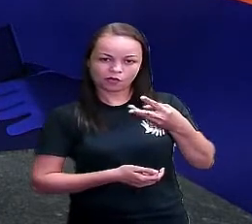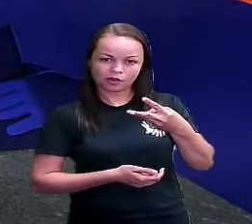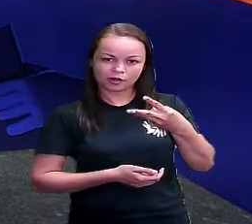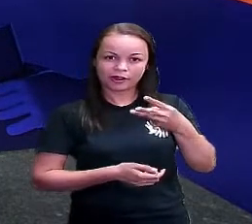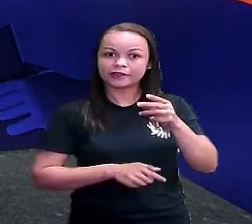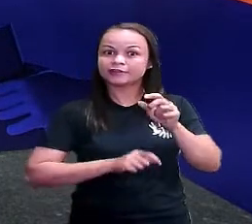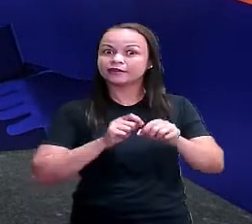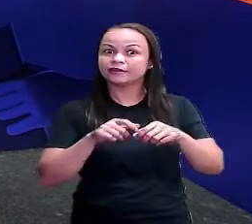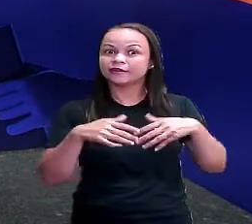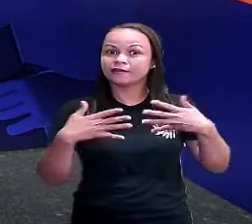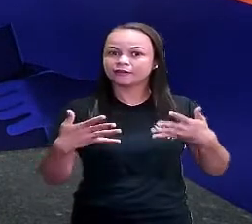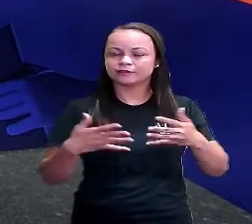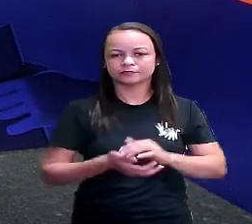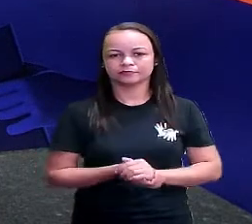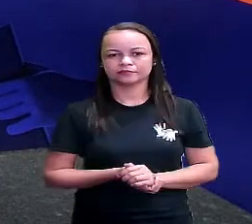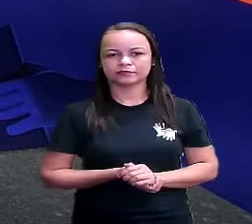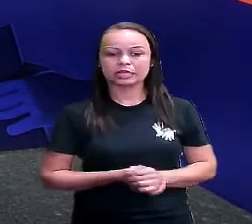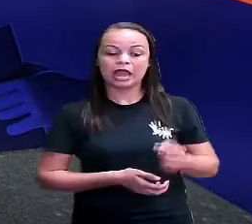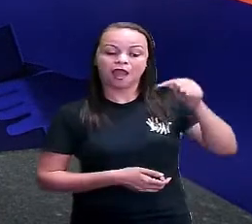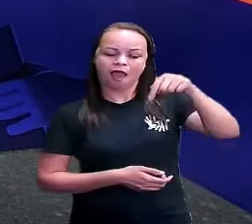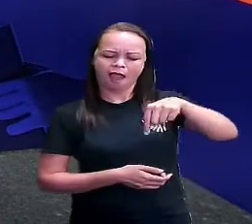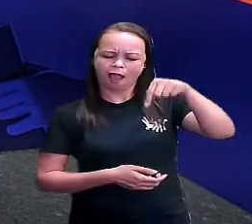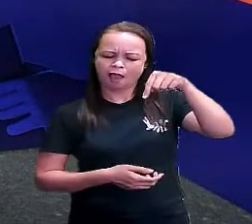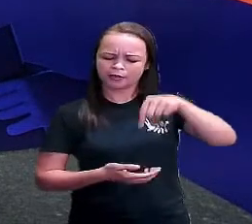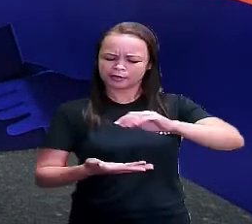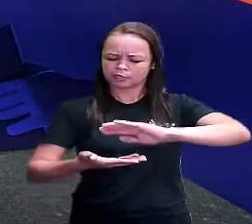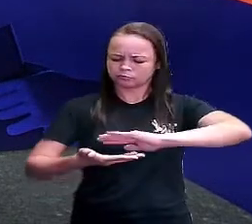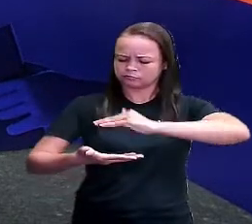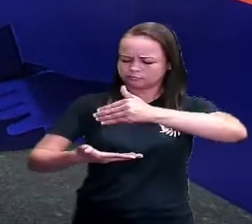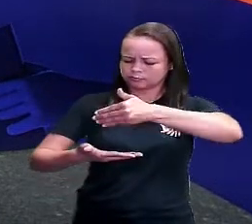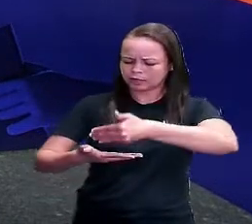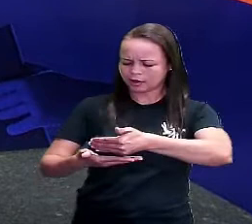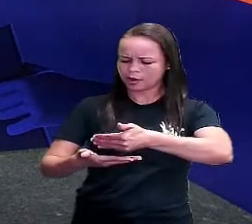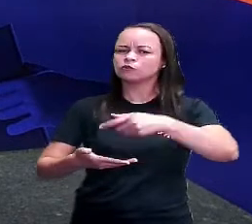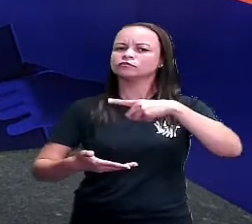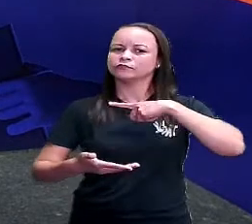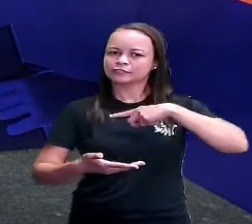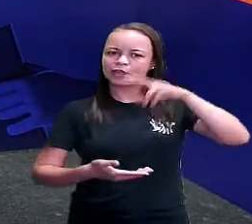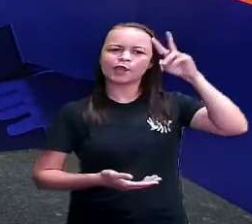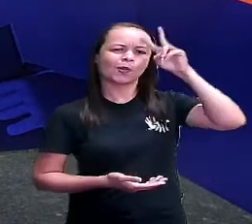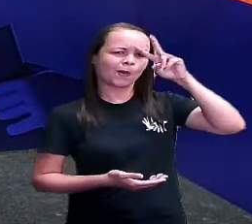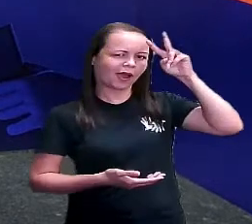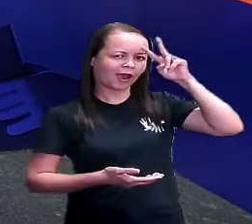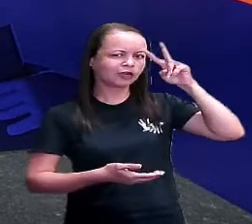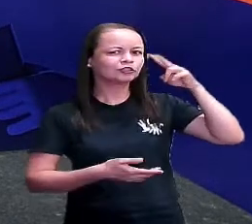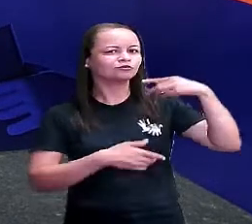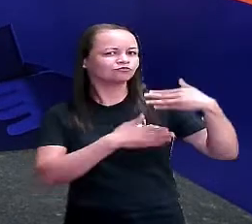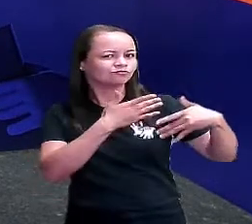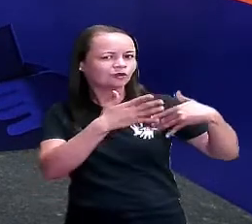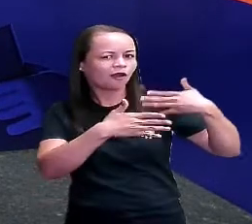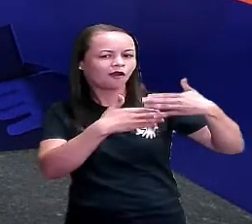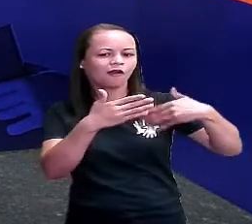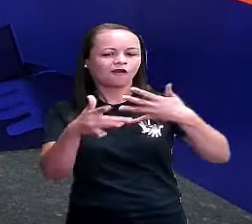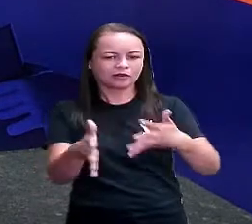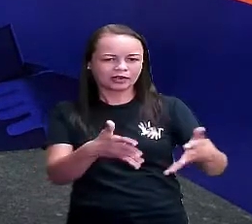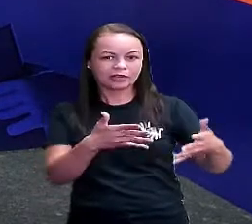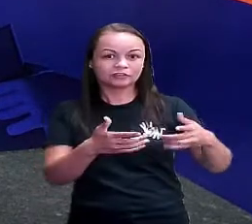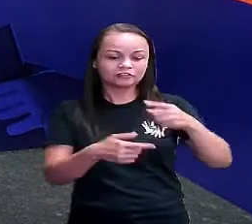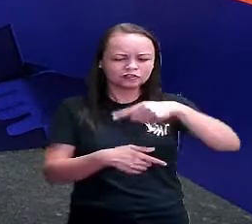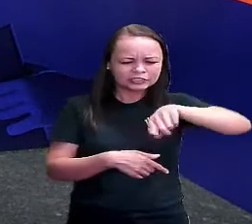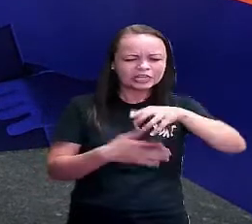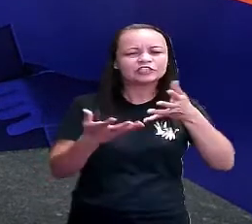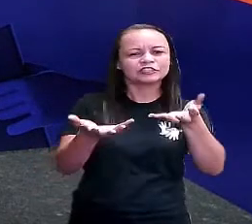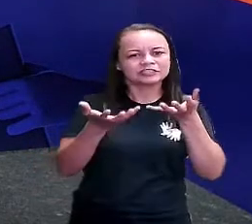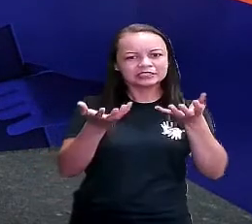e... Aqui no meu baú tem sempre uma história. Quem quiser ouvir,